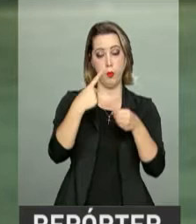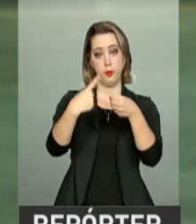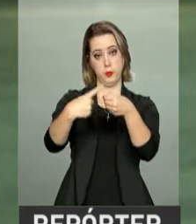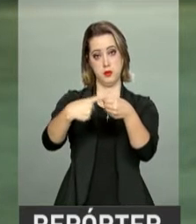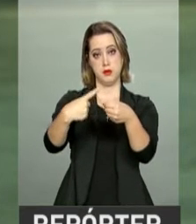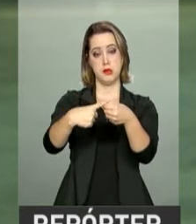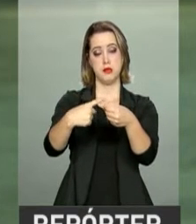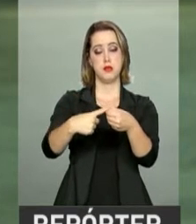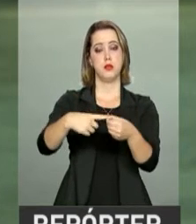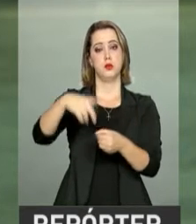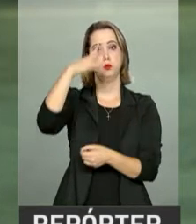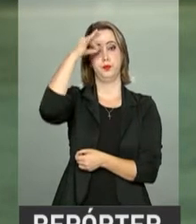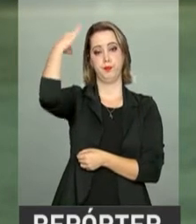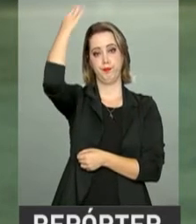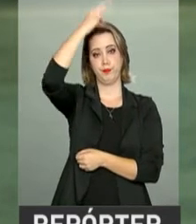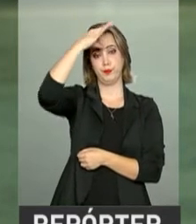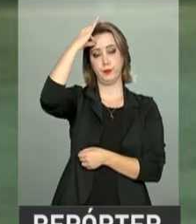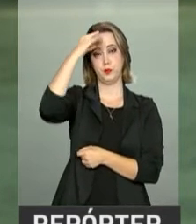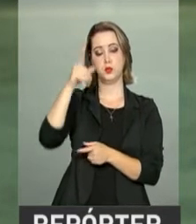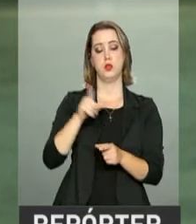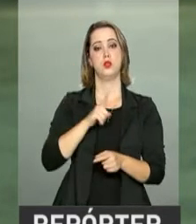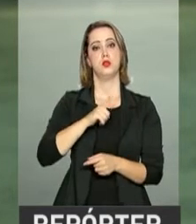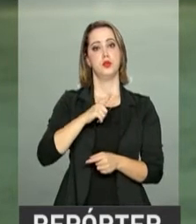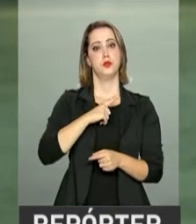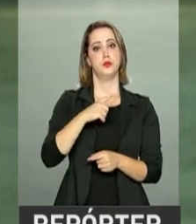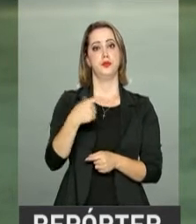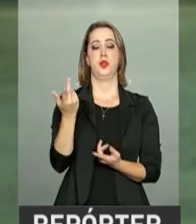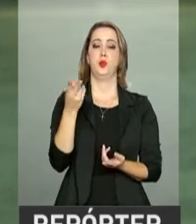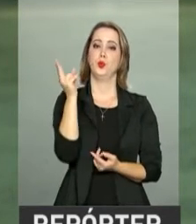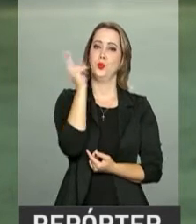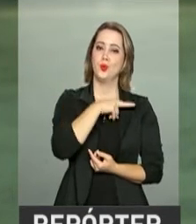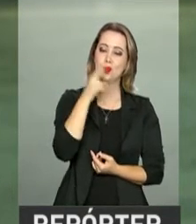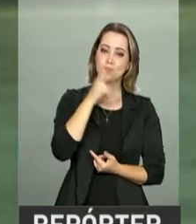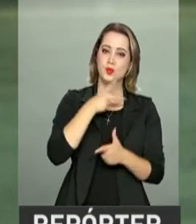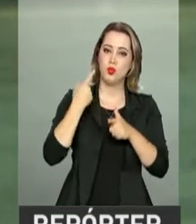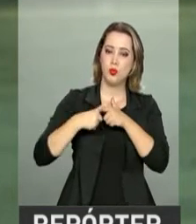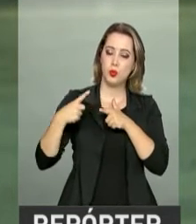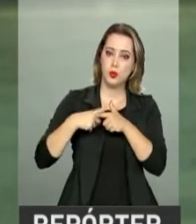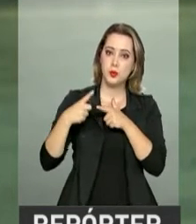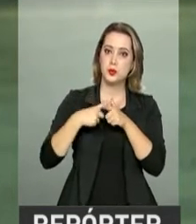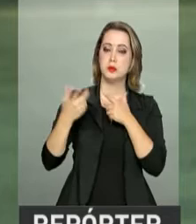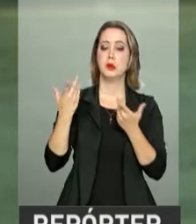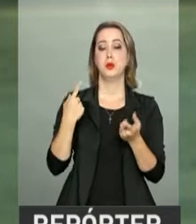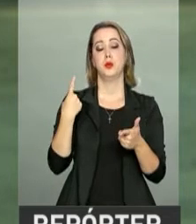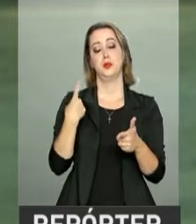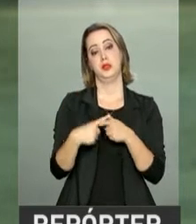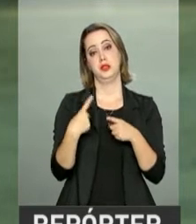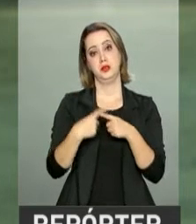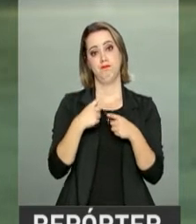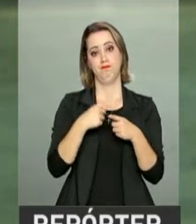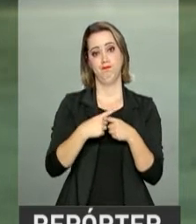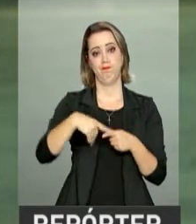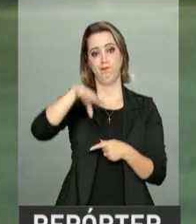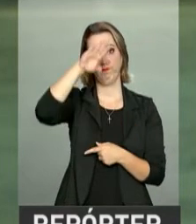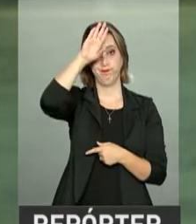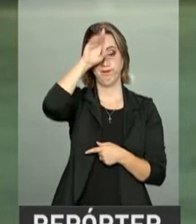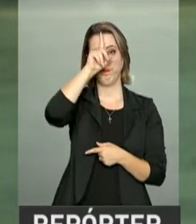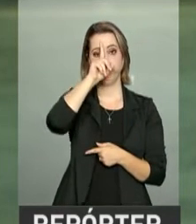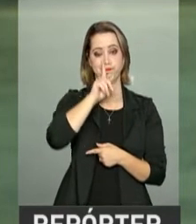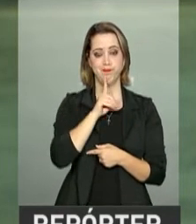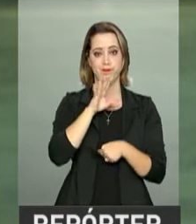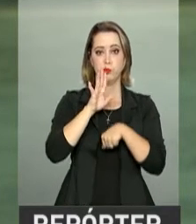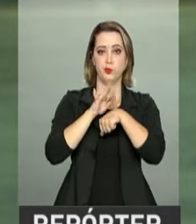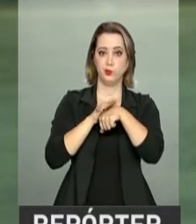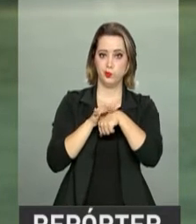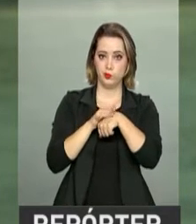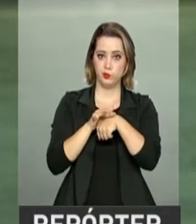a situação de emergência decretada não por conta de desastres naturais mas sim por conta dos surtos de